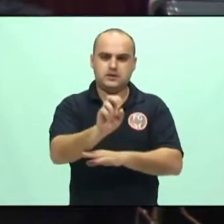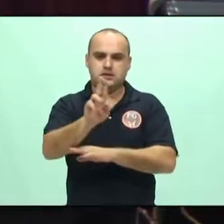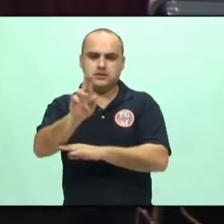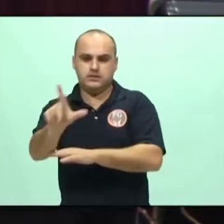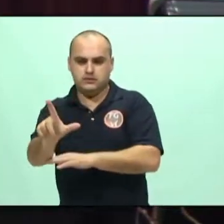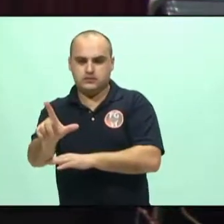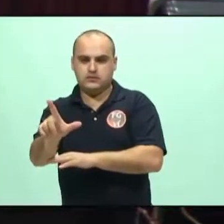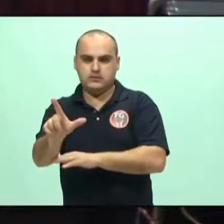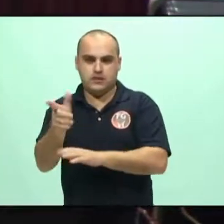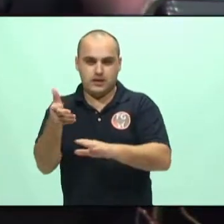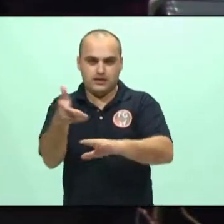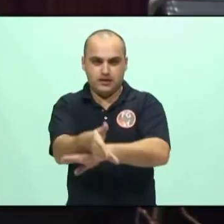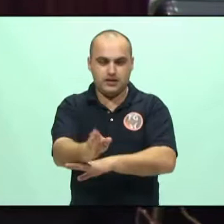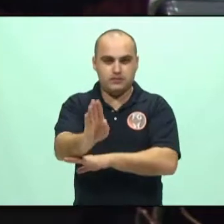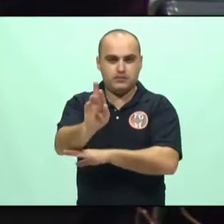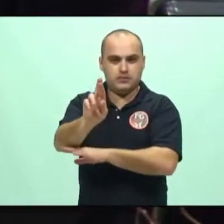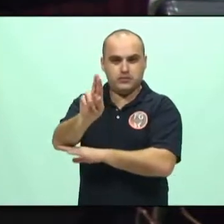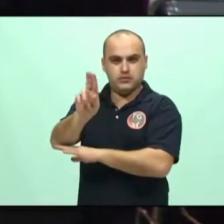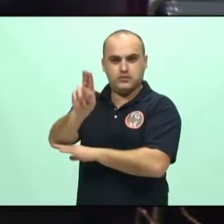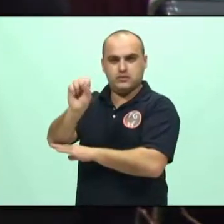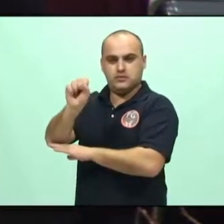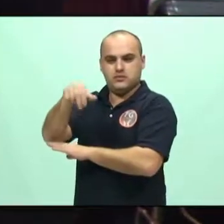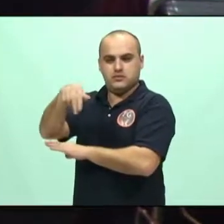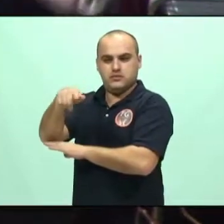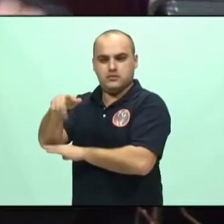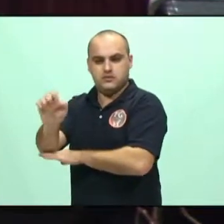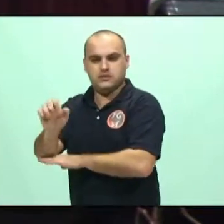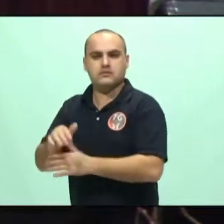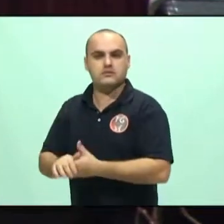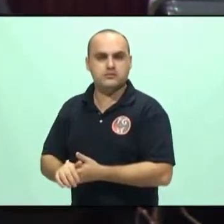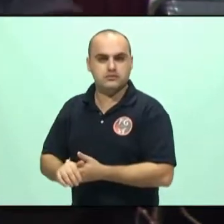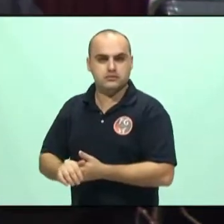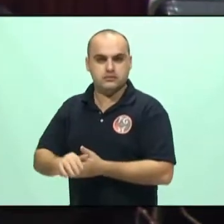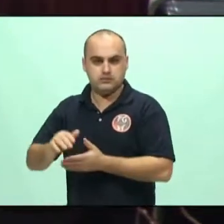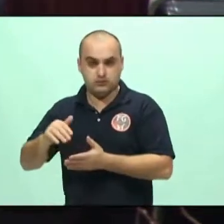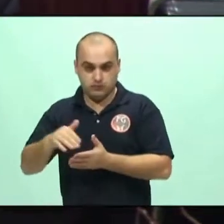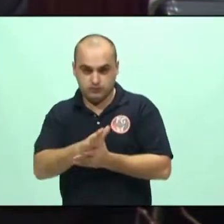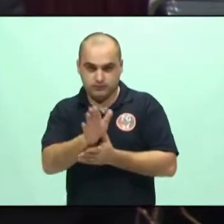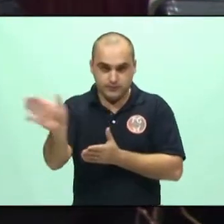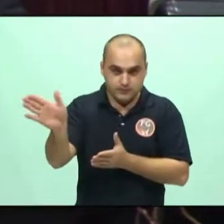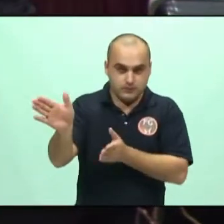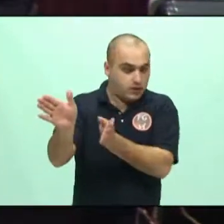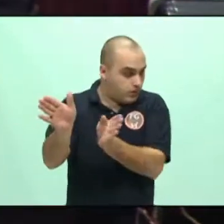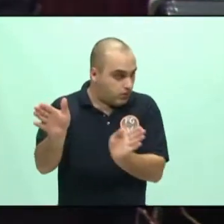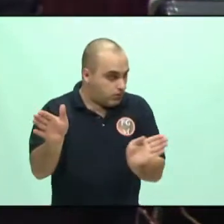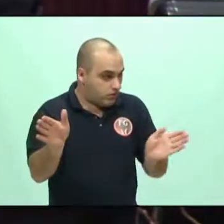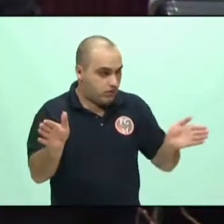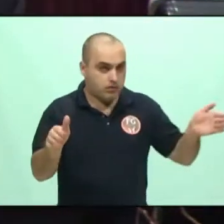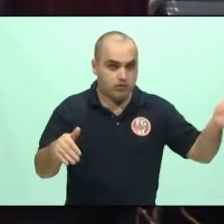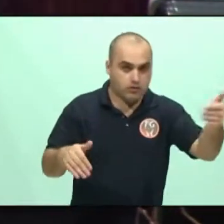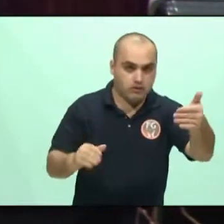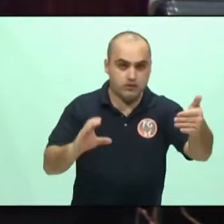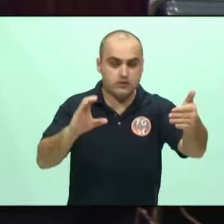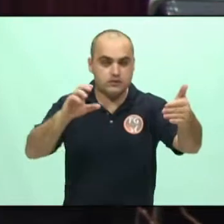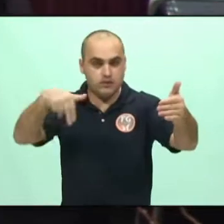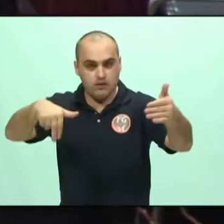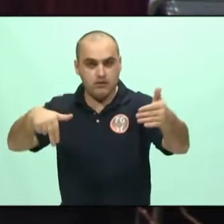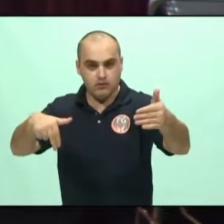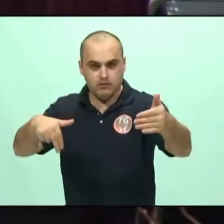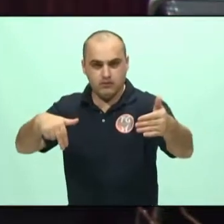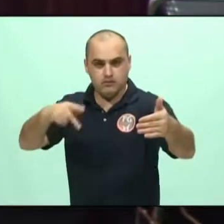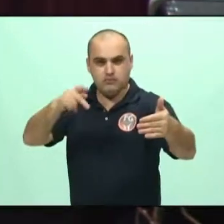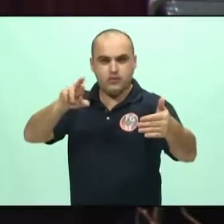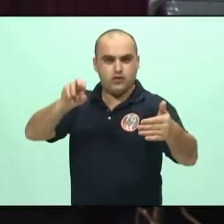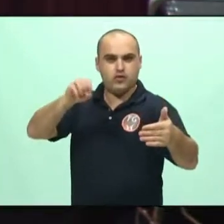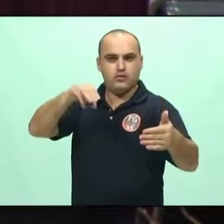entrar para para Brusque que viesse entrasse na cidade e fizesse o rótulo aqui na frente é da entrada ali do Cidade Nova para